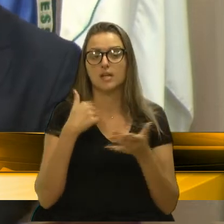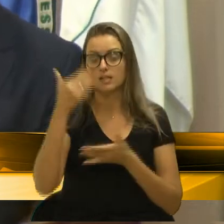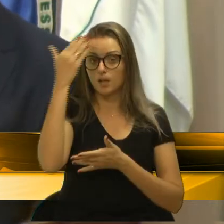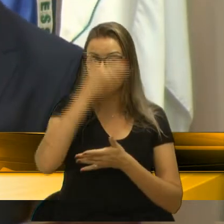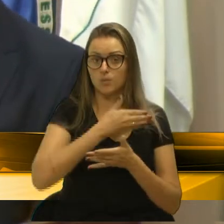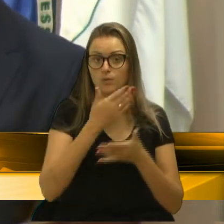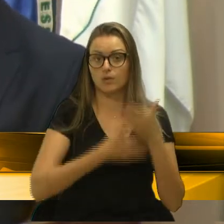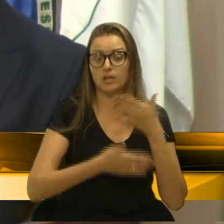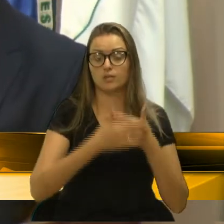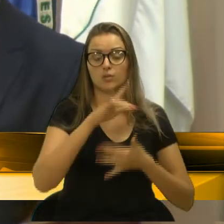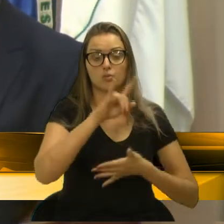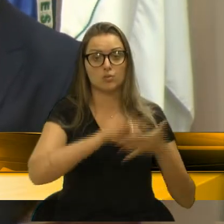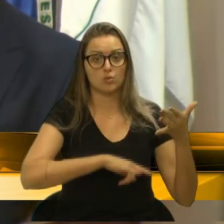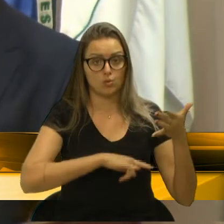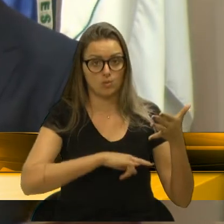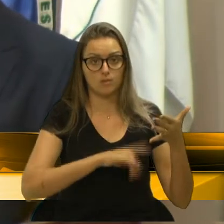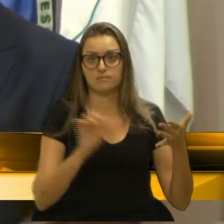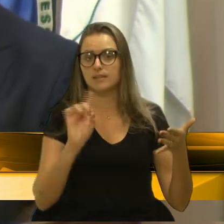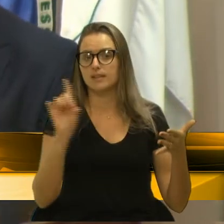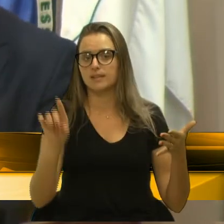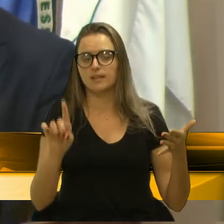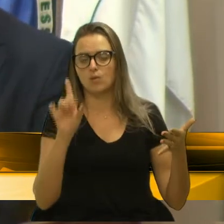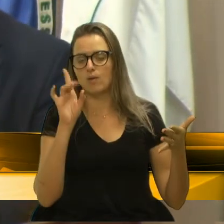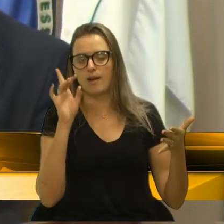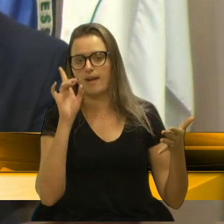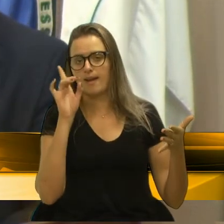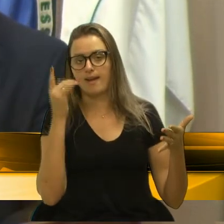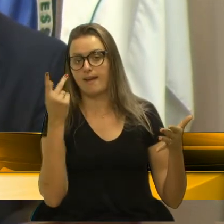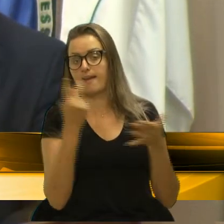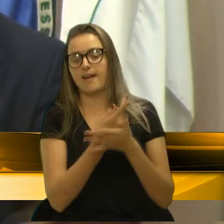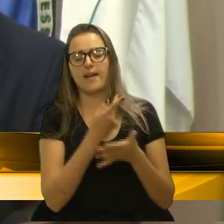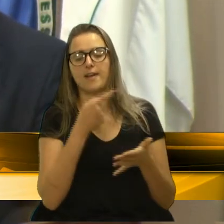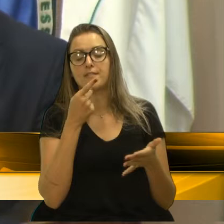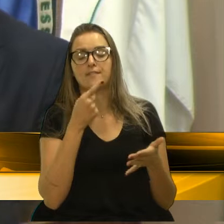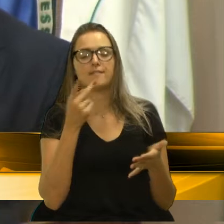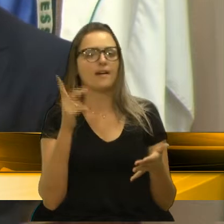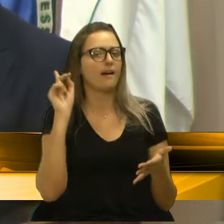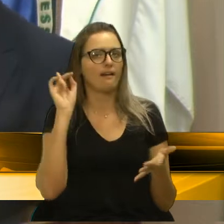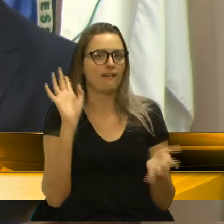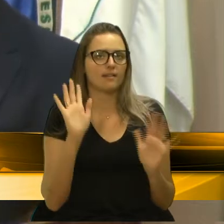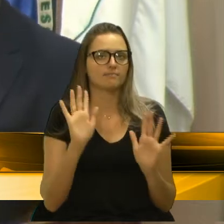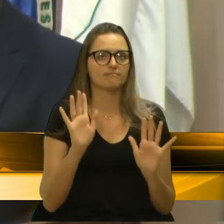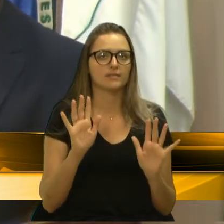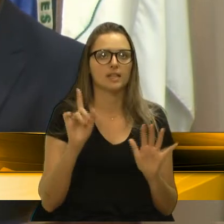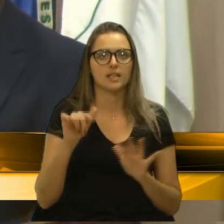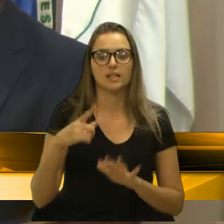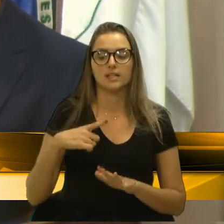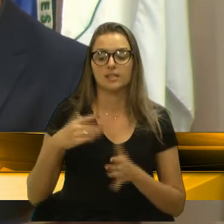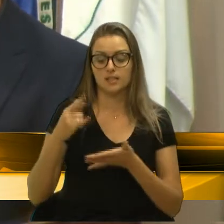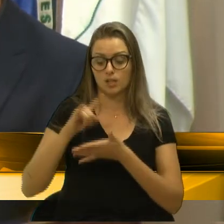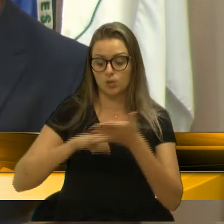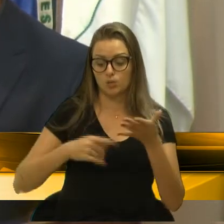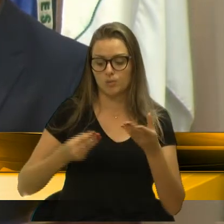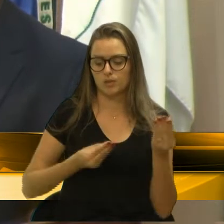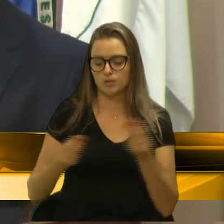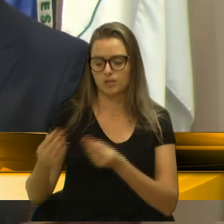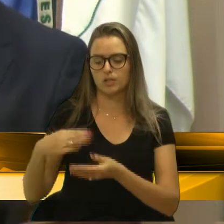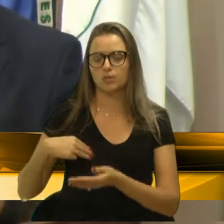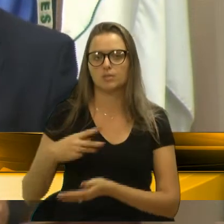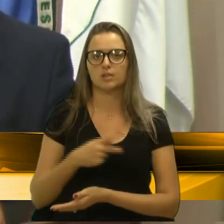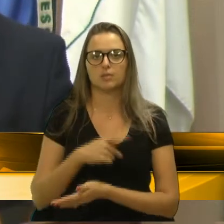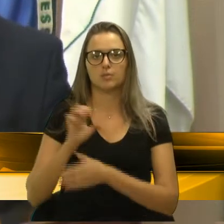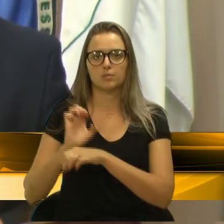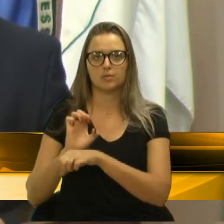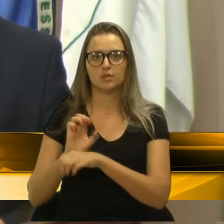nenhuma ilação, isso está nos autos do processo, está nas mãos do Ministério Público Estadual, está na